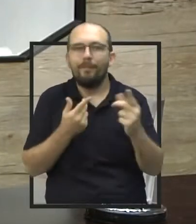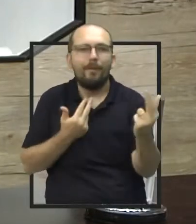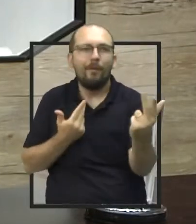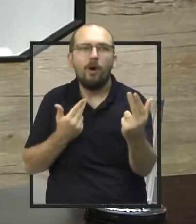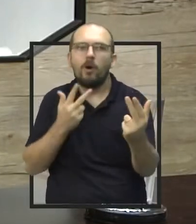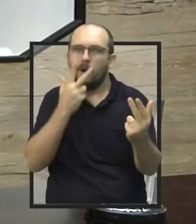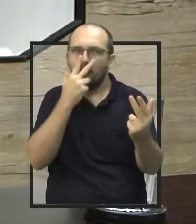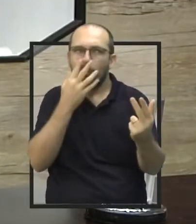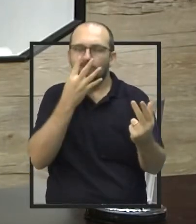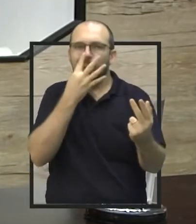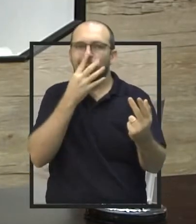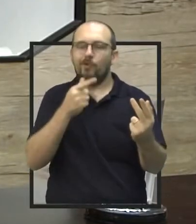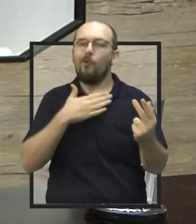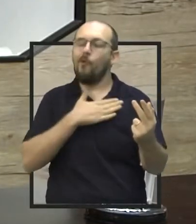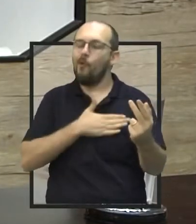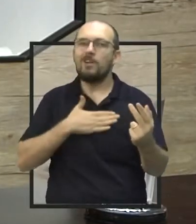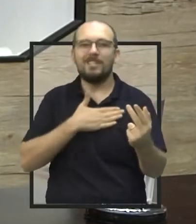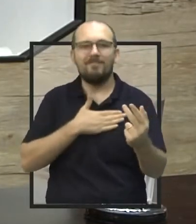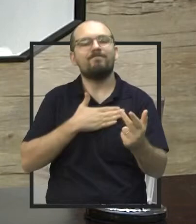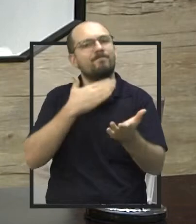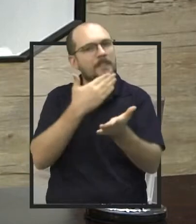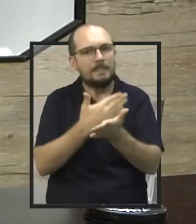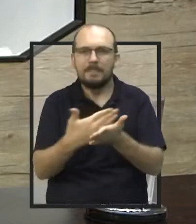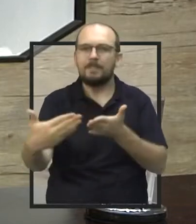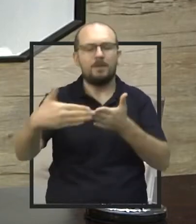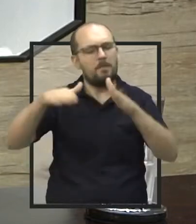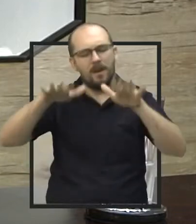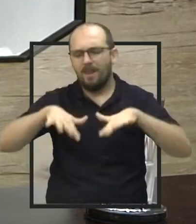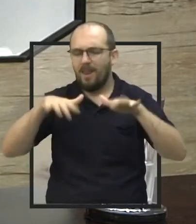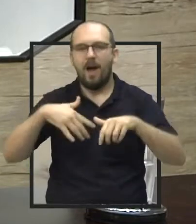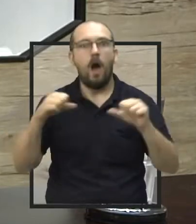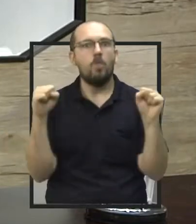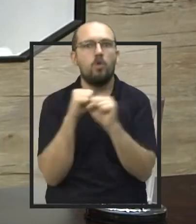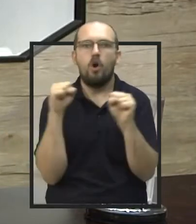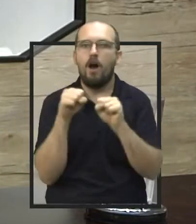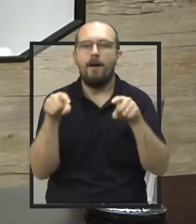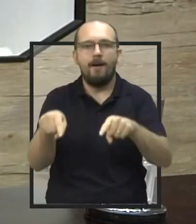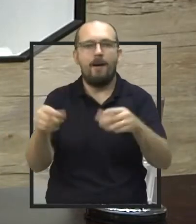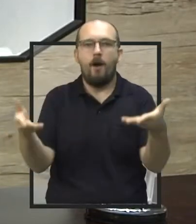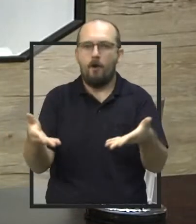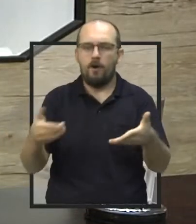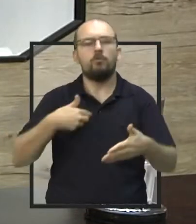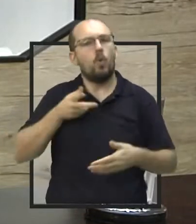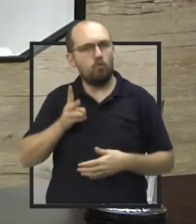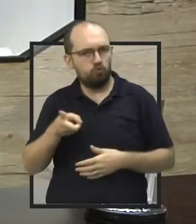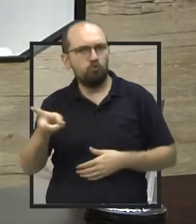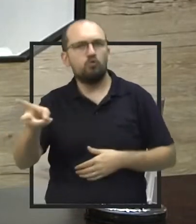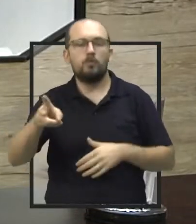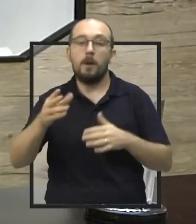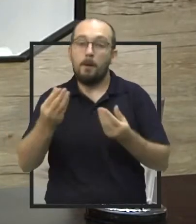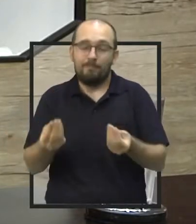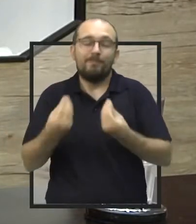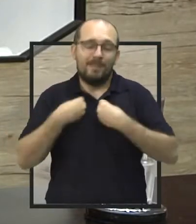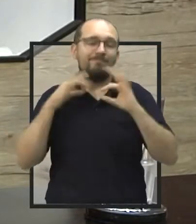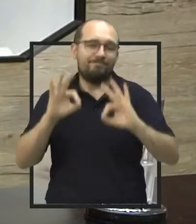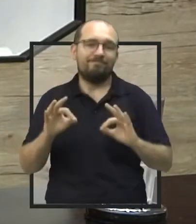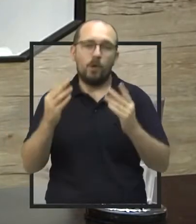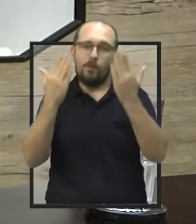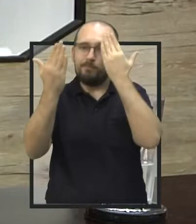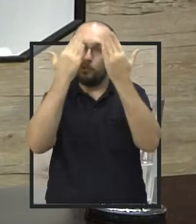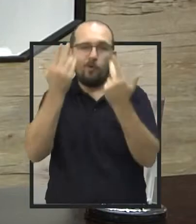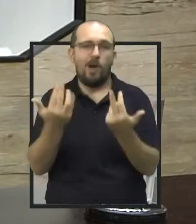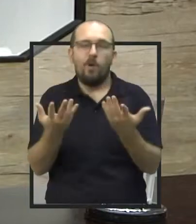30 anos, a escrita se tornou muito visceral para mim, ela me fez um chamado mesmo. E foi a partir